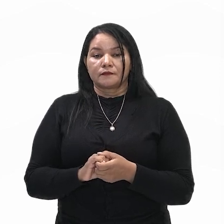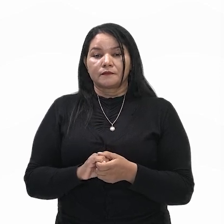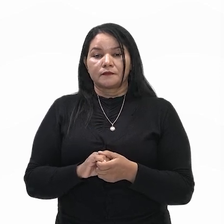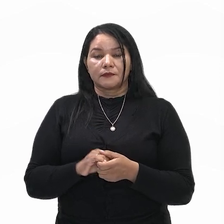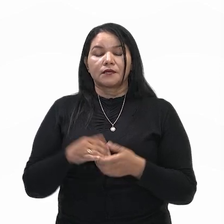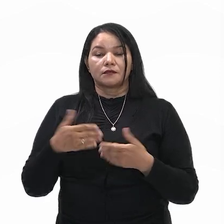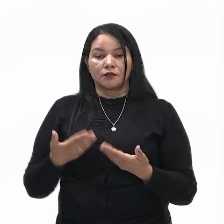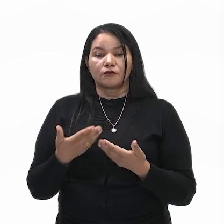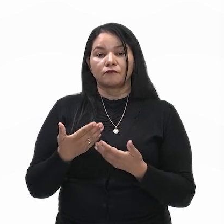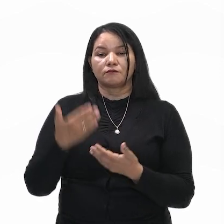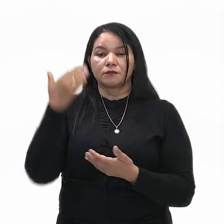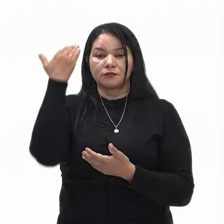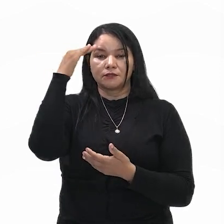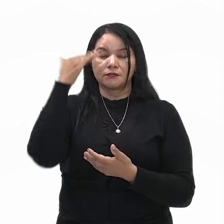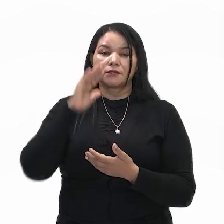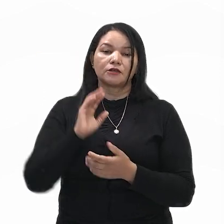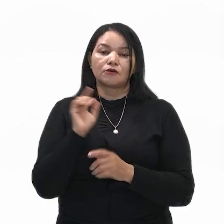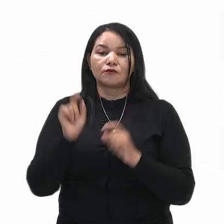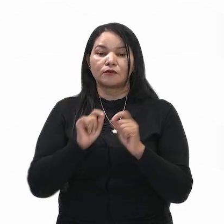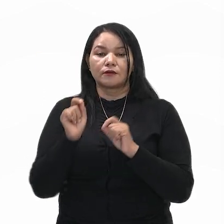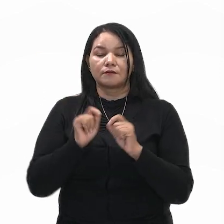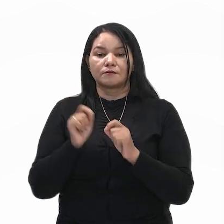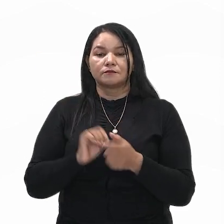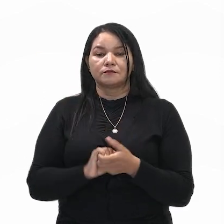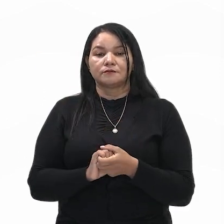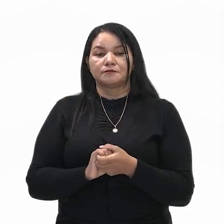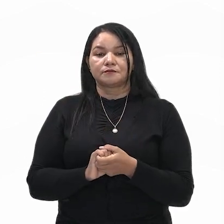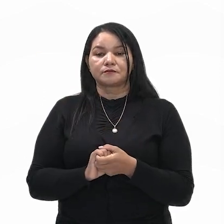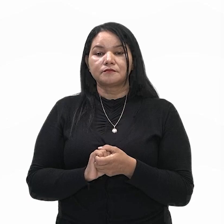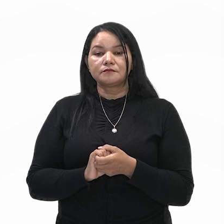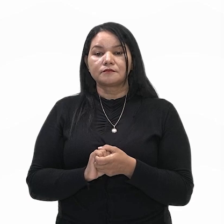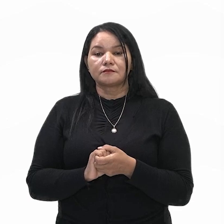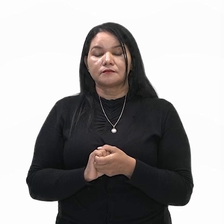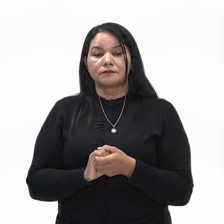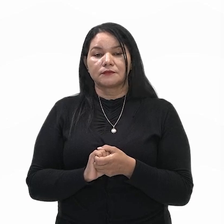entender esse patrimônio, a questão também da